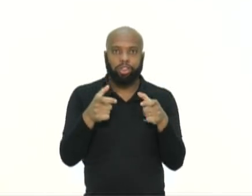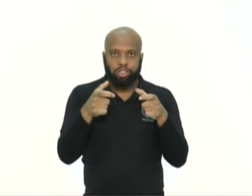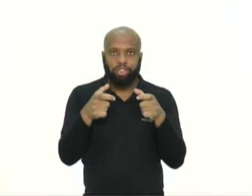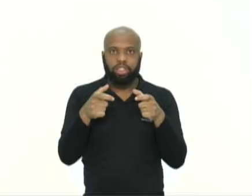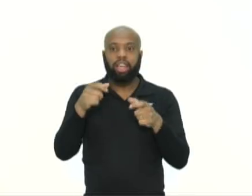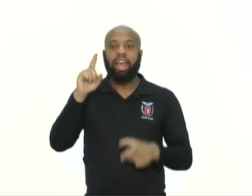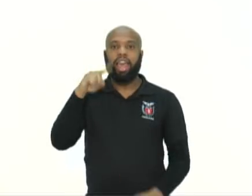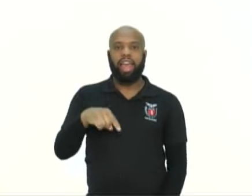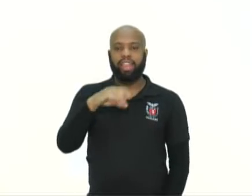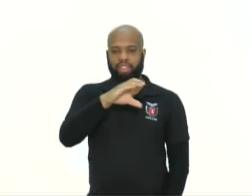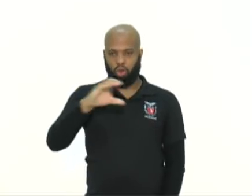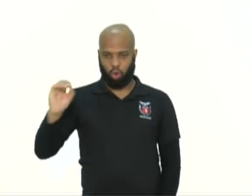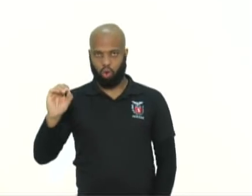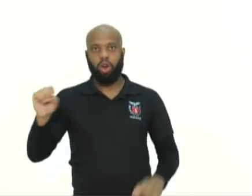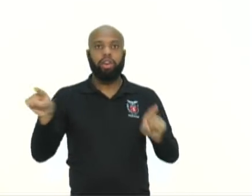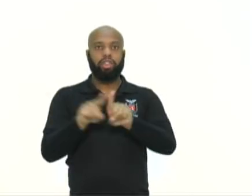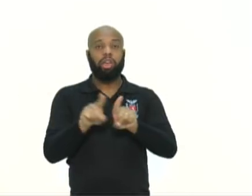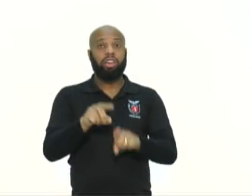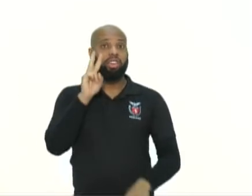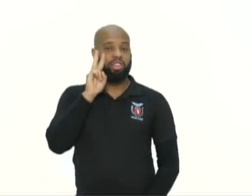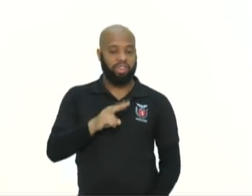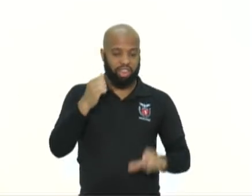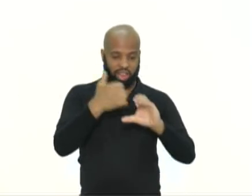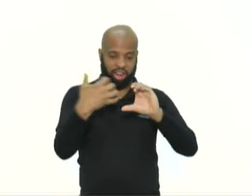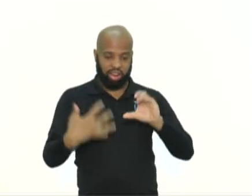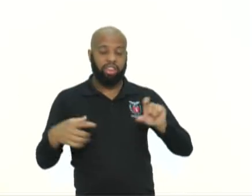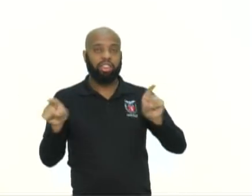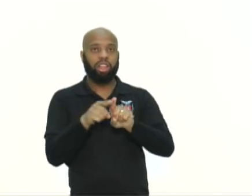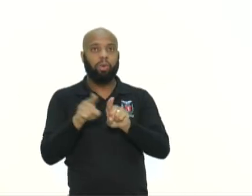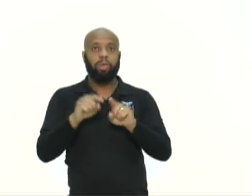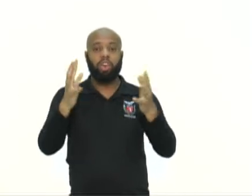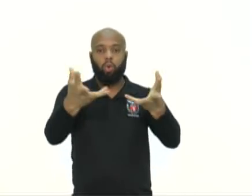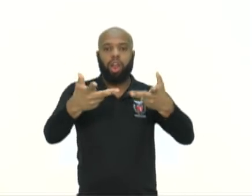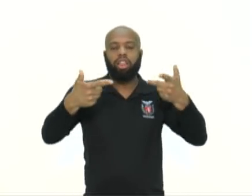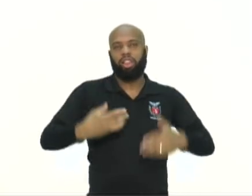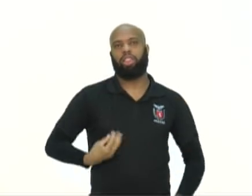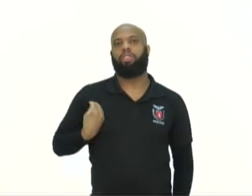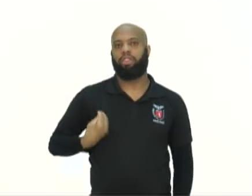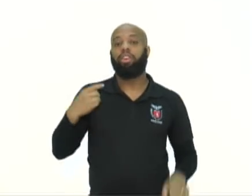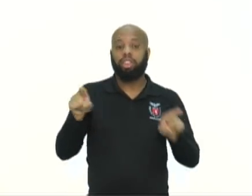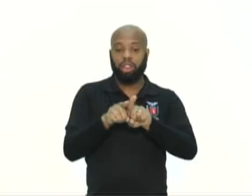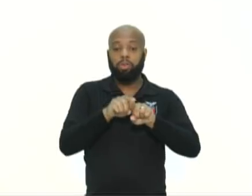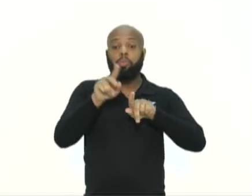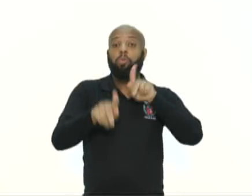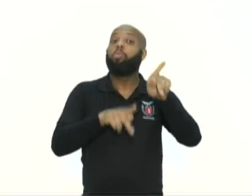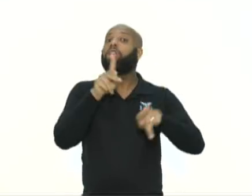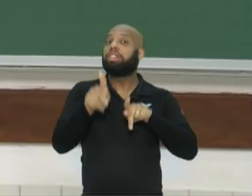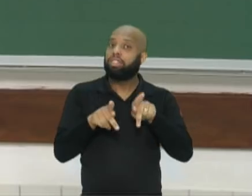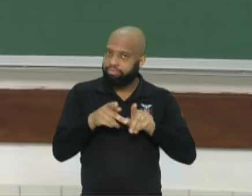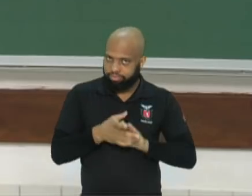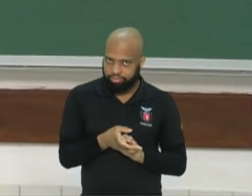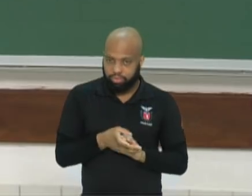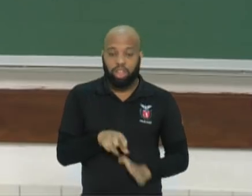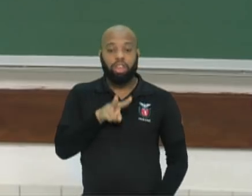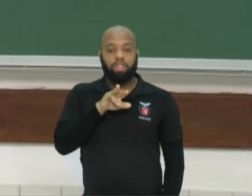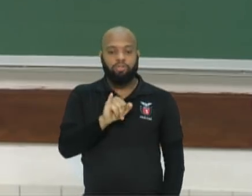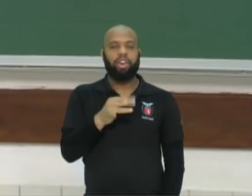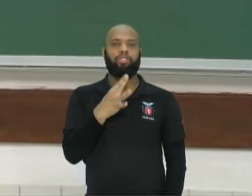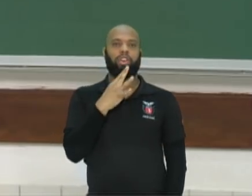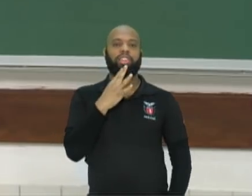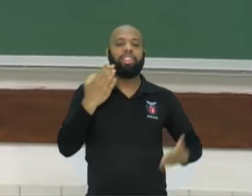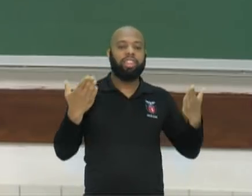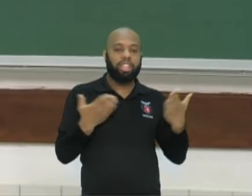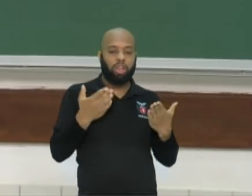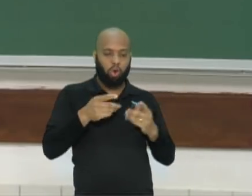bem como dados e características relacionados à qualidade de vida da população. Então, nós conhecermos